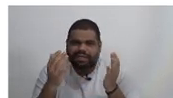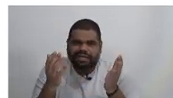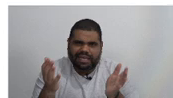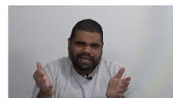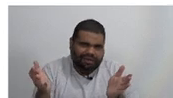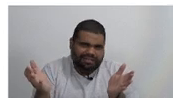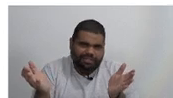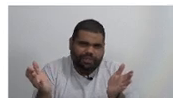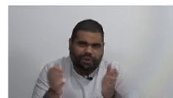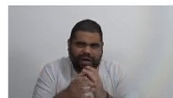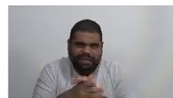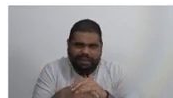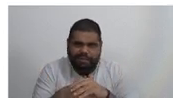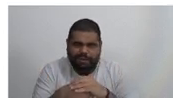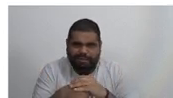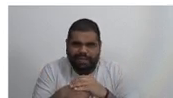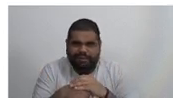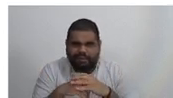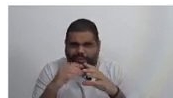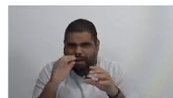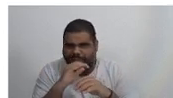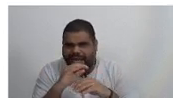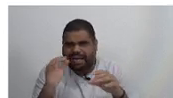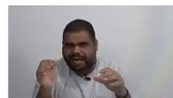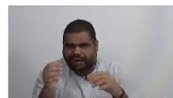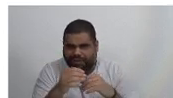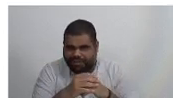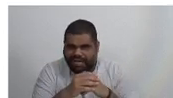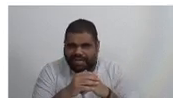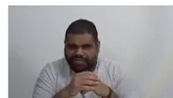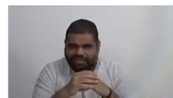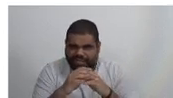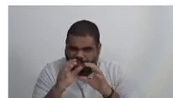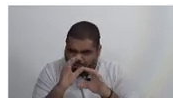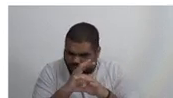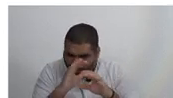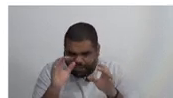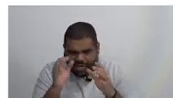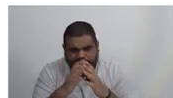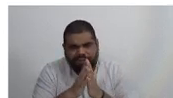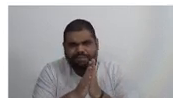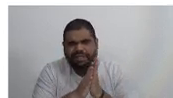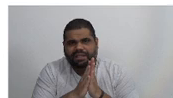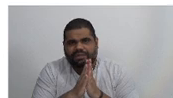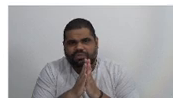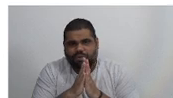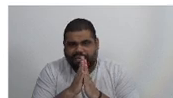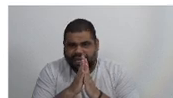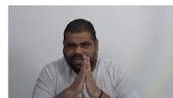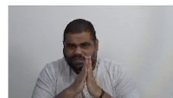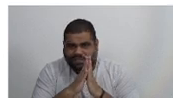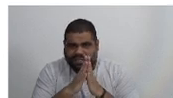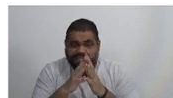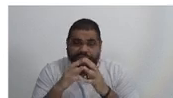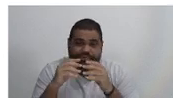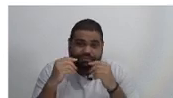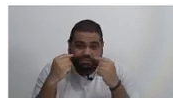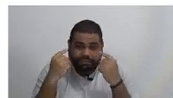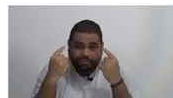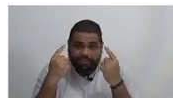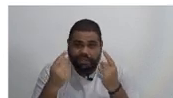marcado, que é a nossa escola MPP, uma mega aula de regras 3, uma super aula sobre regras